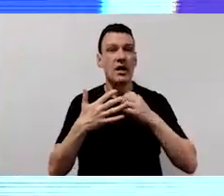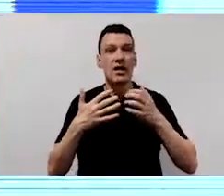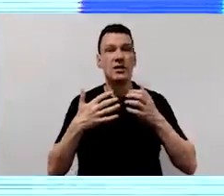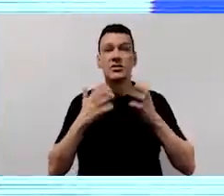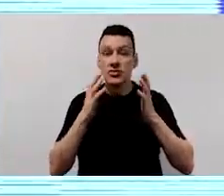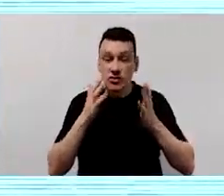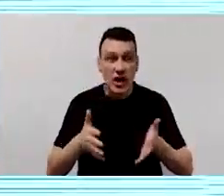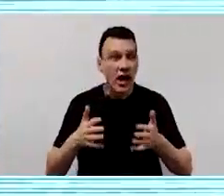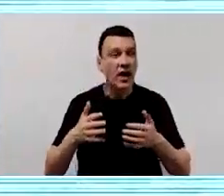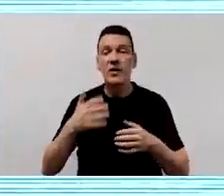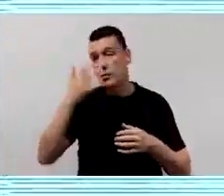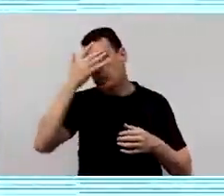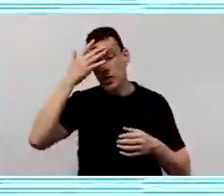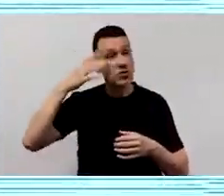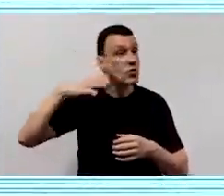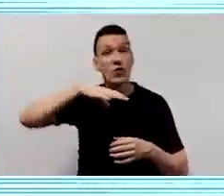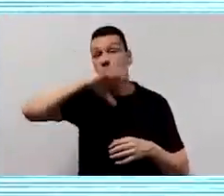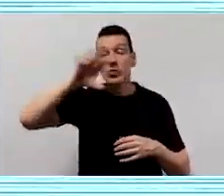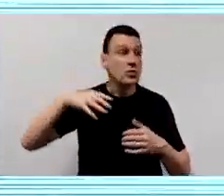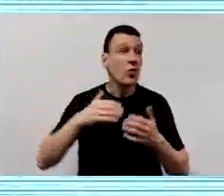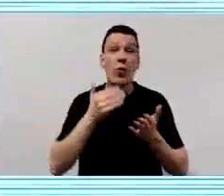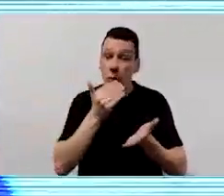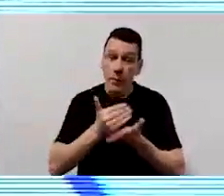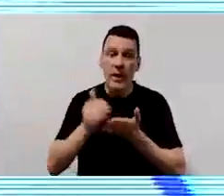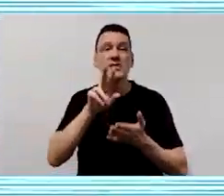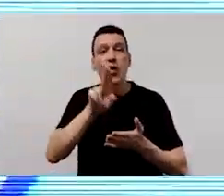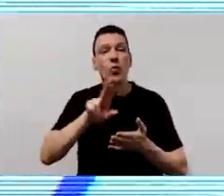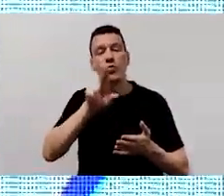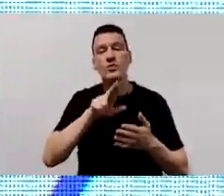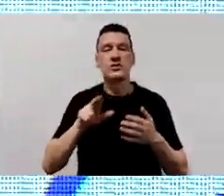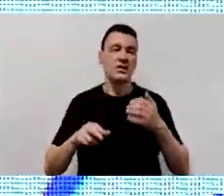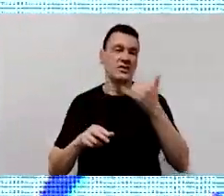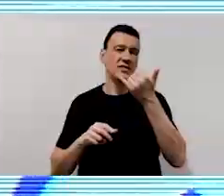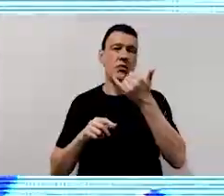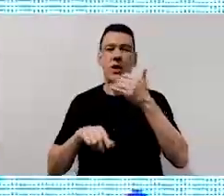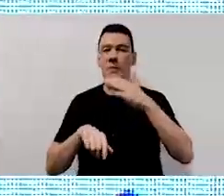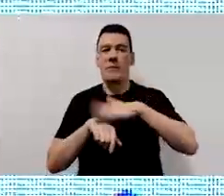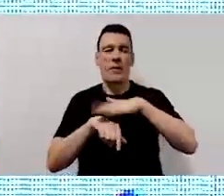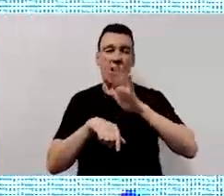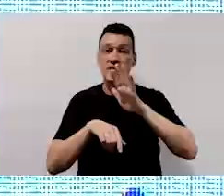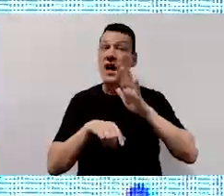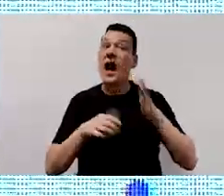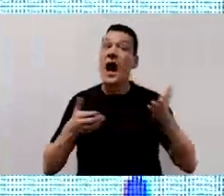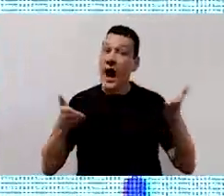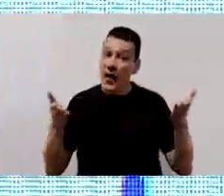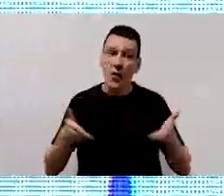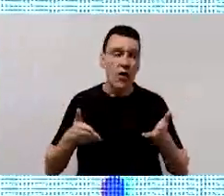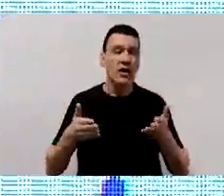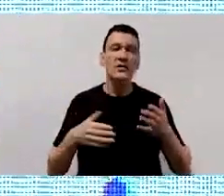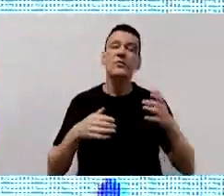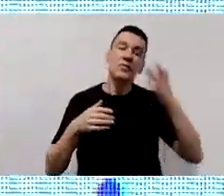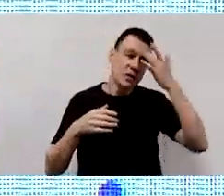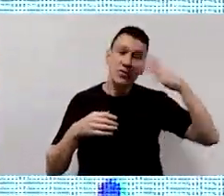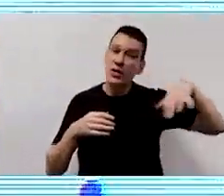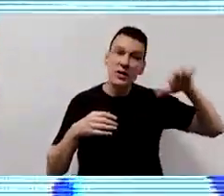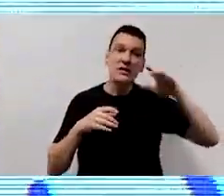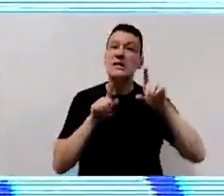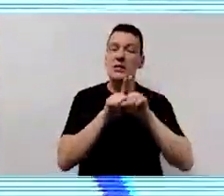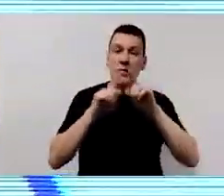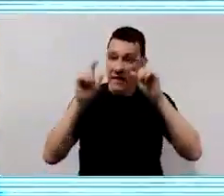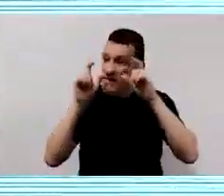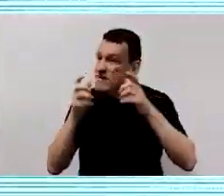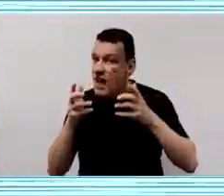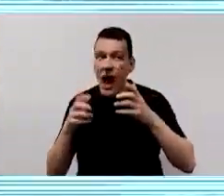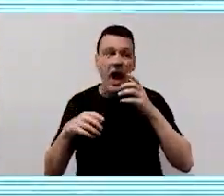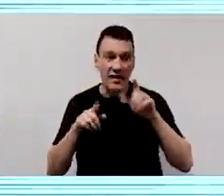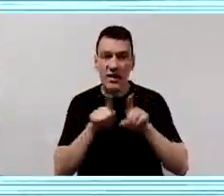também migraram para lá. Então, fraudes que antes aconteciam no presencial, elas são muito mais escaláveis no digital, com o uso de